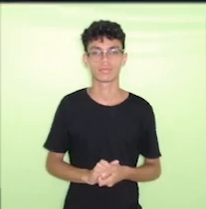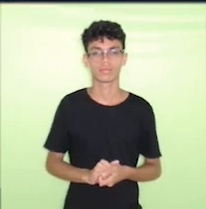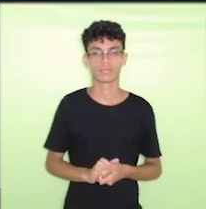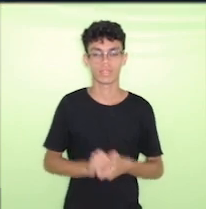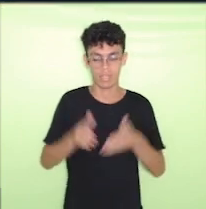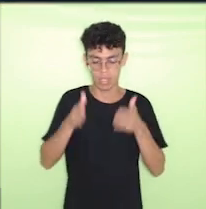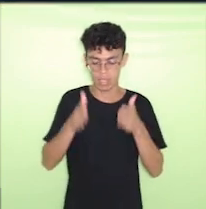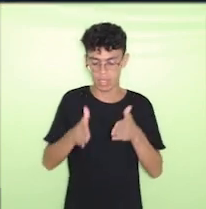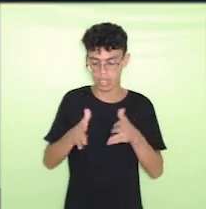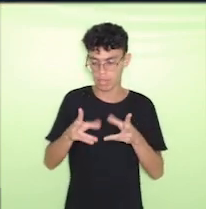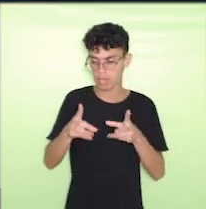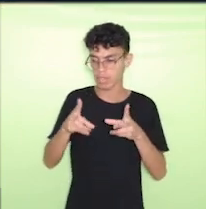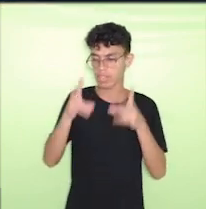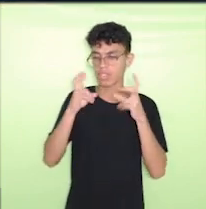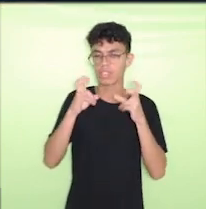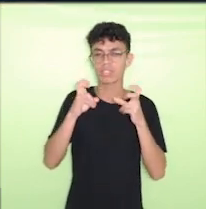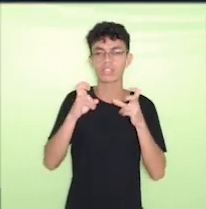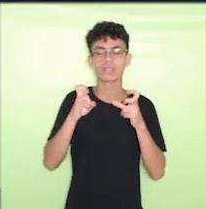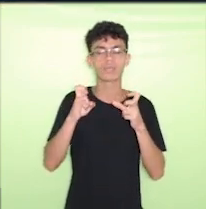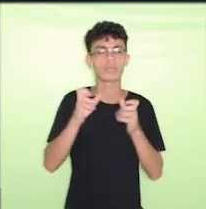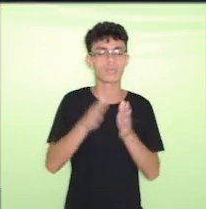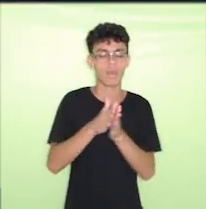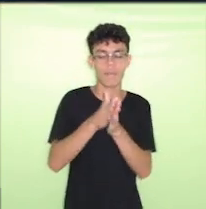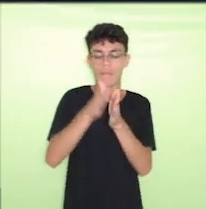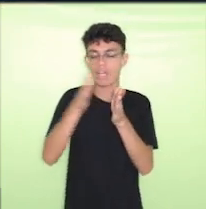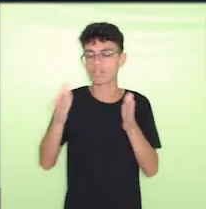Agora eu sei que em mim se fará um novo tempo.